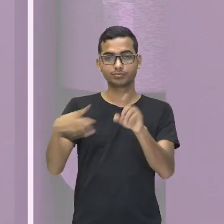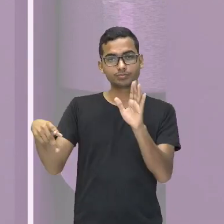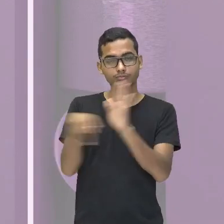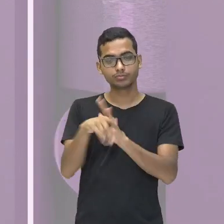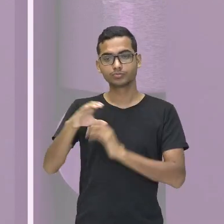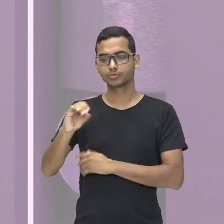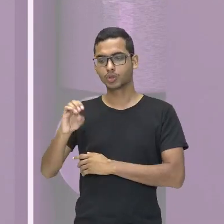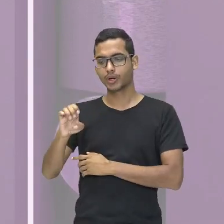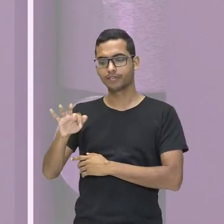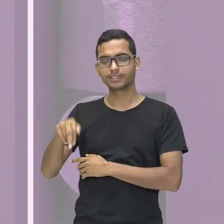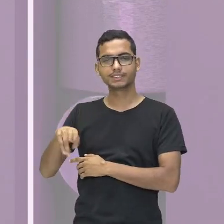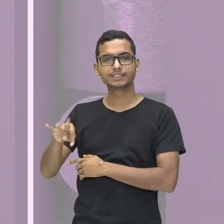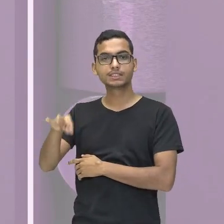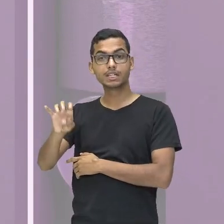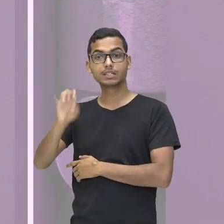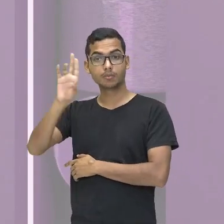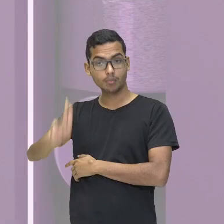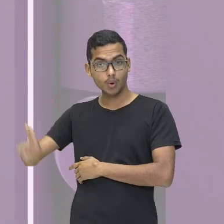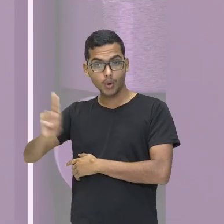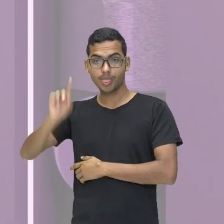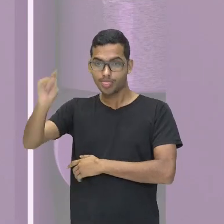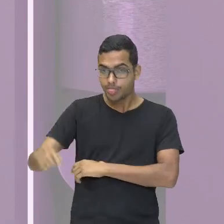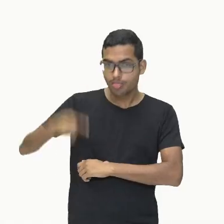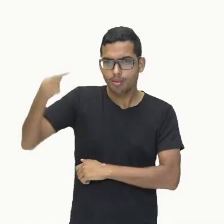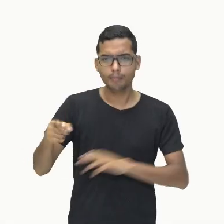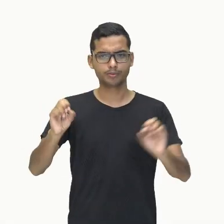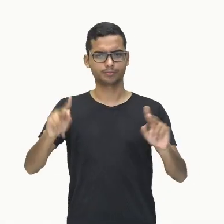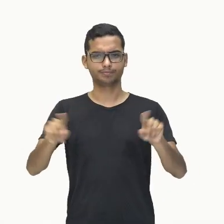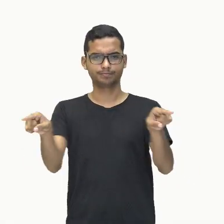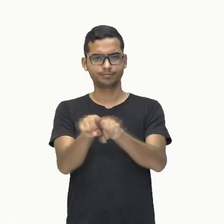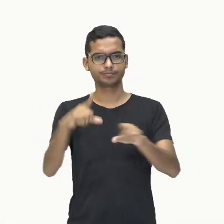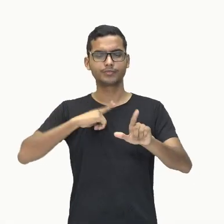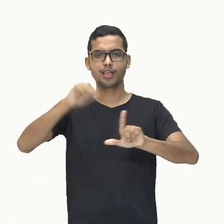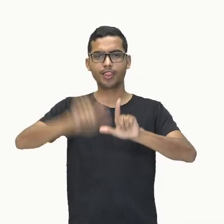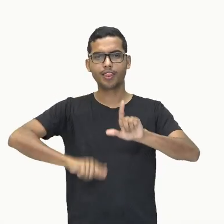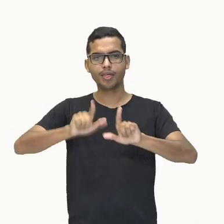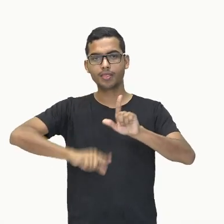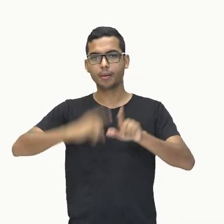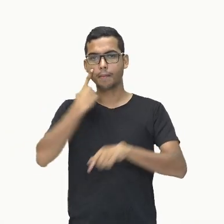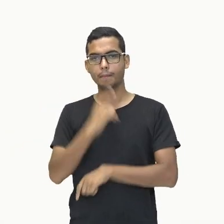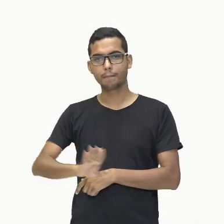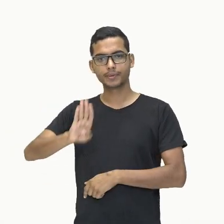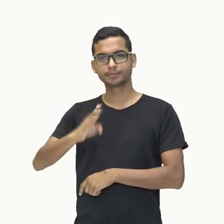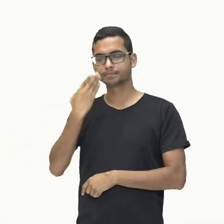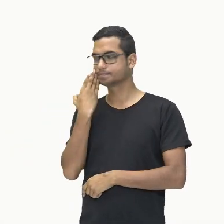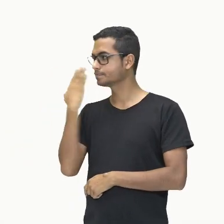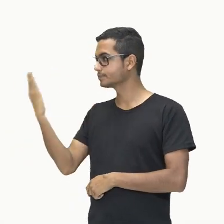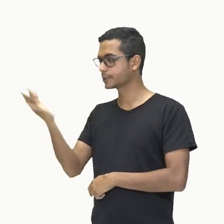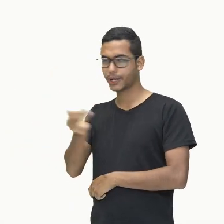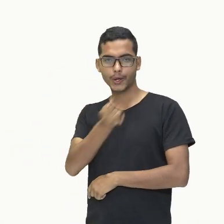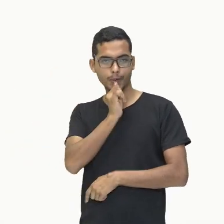poder utilizar depois. Bora ver como é que fica o exemplo da letra B? Acompanhe comigo aí na nossa TV interativa, olha só.